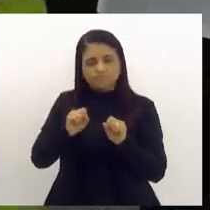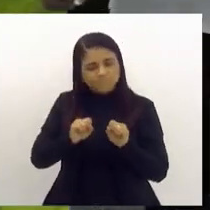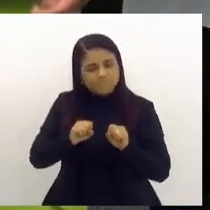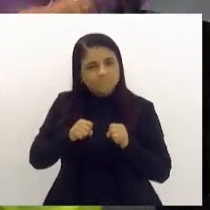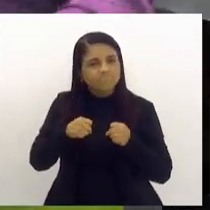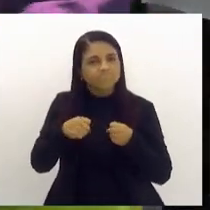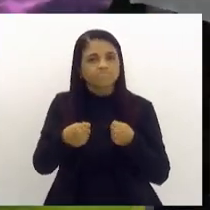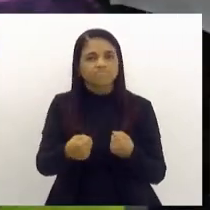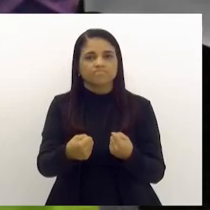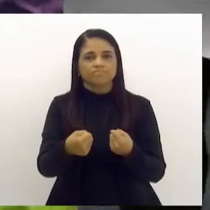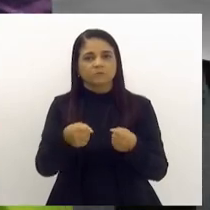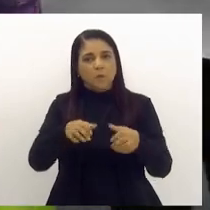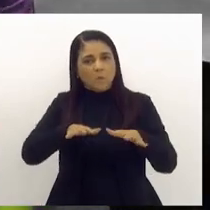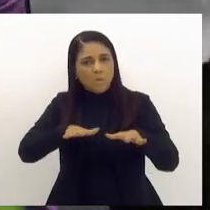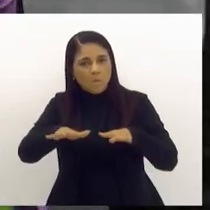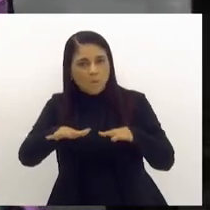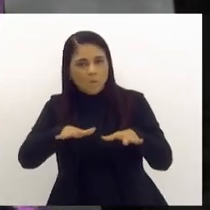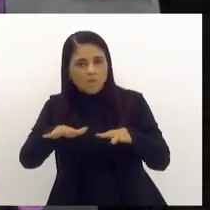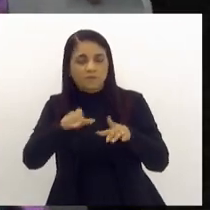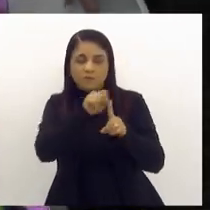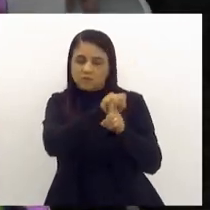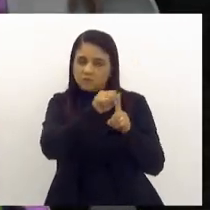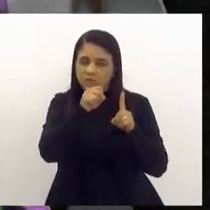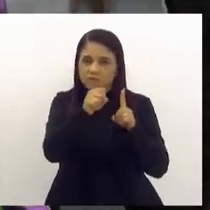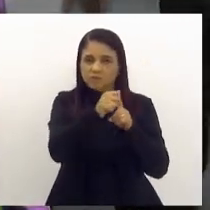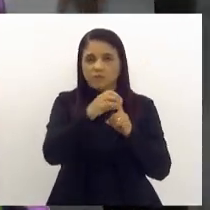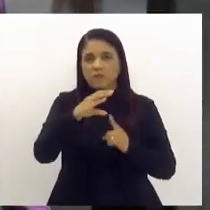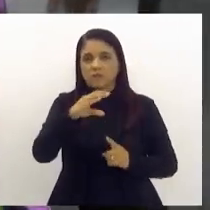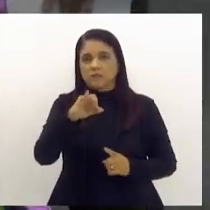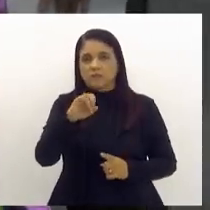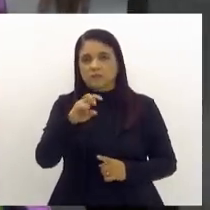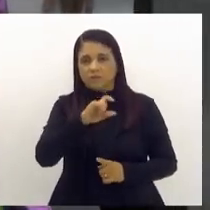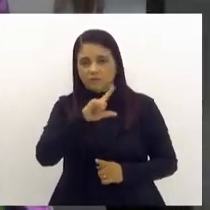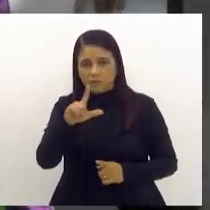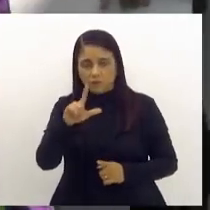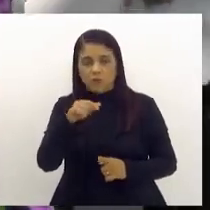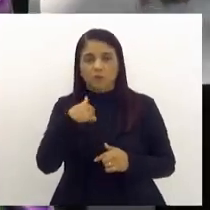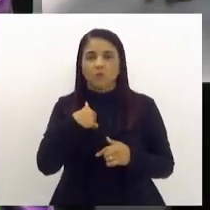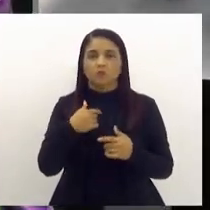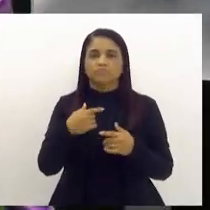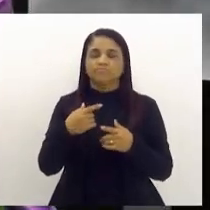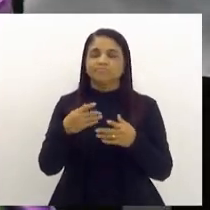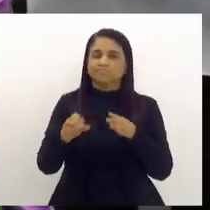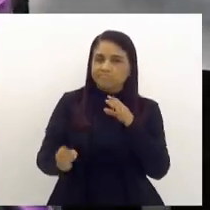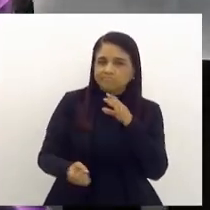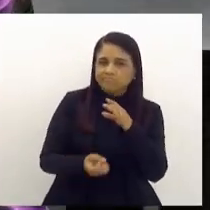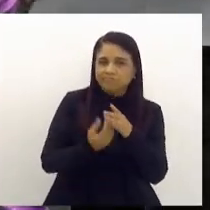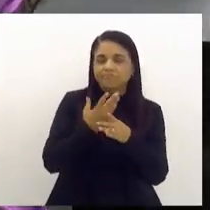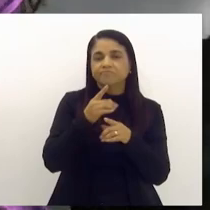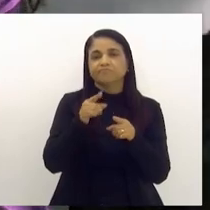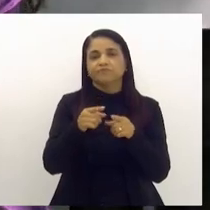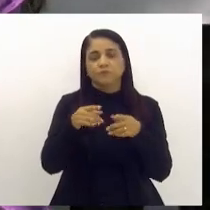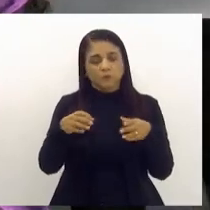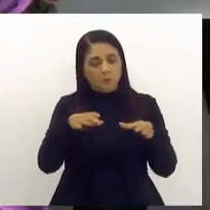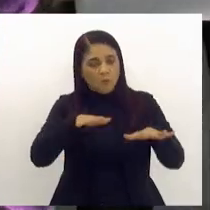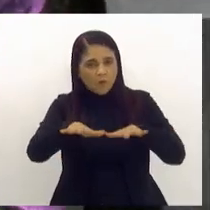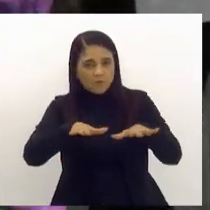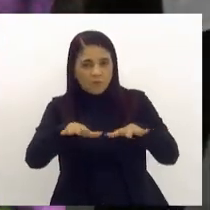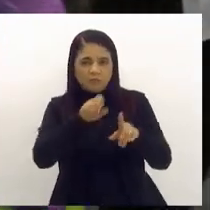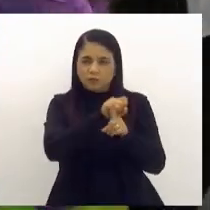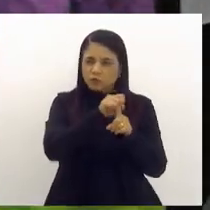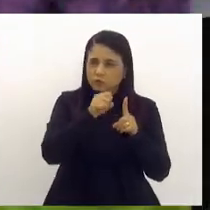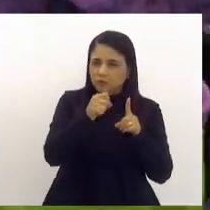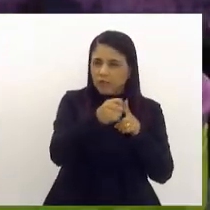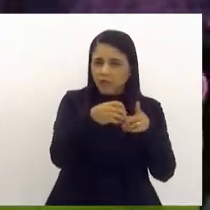esforço da mobilização da sociedade civil organizada, constituída através dos movimentos